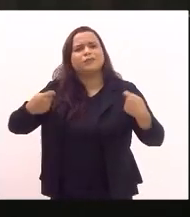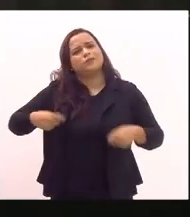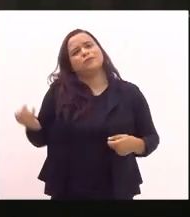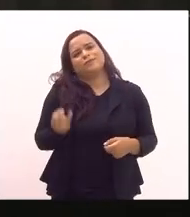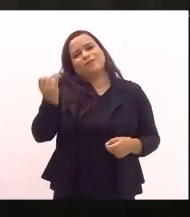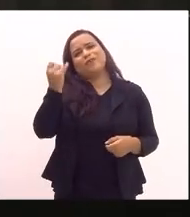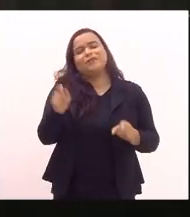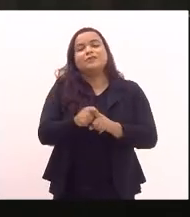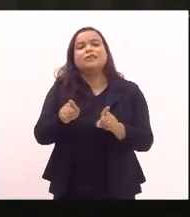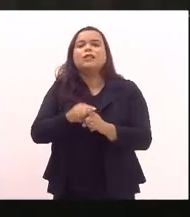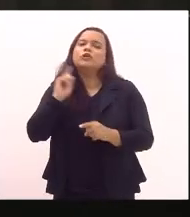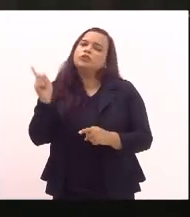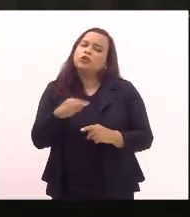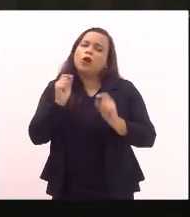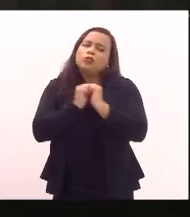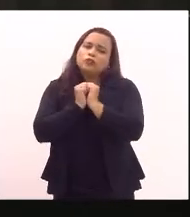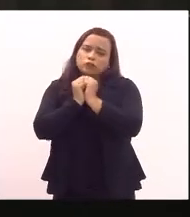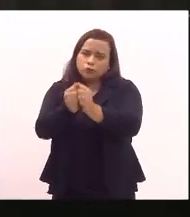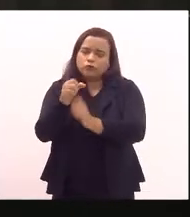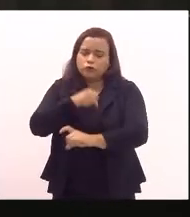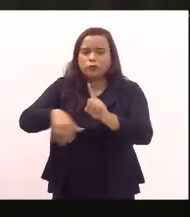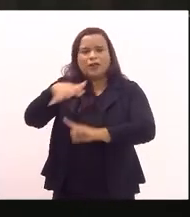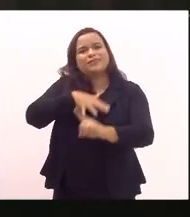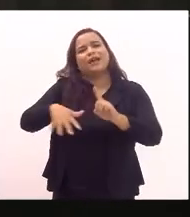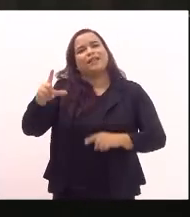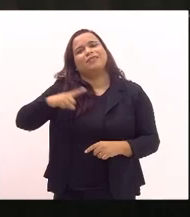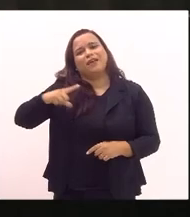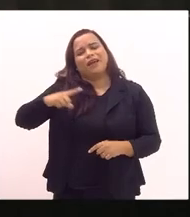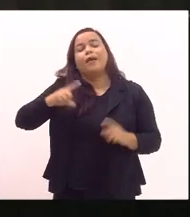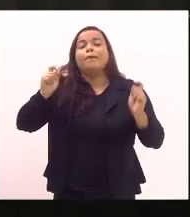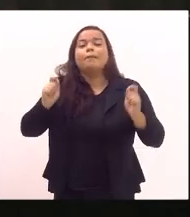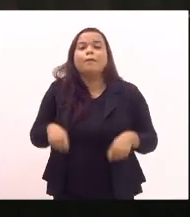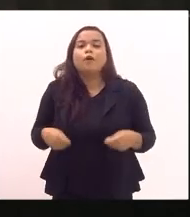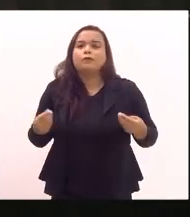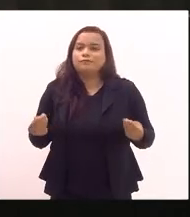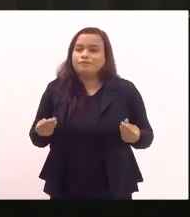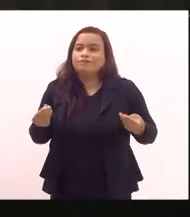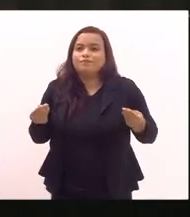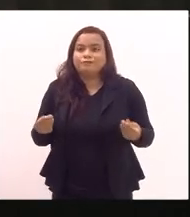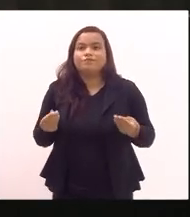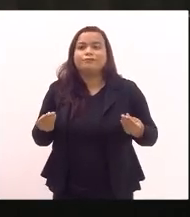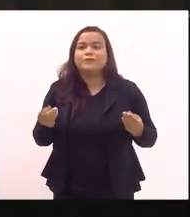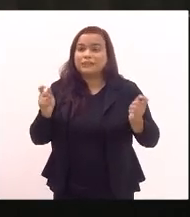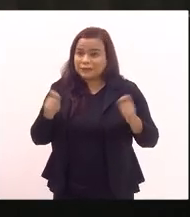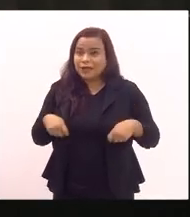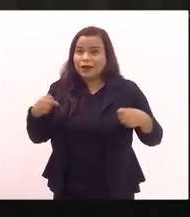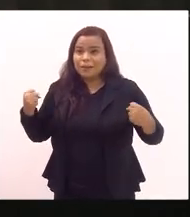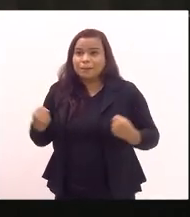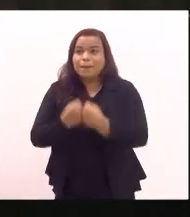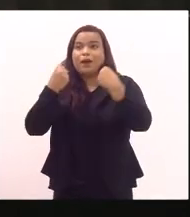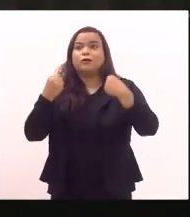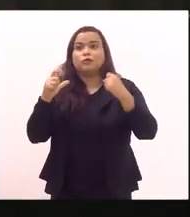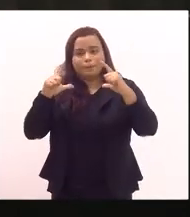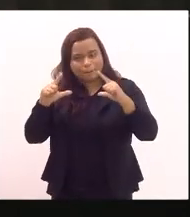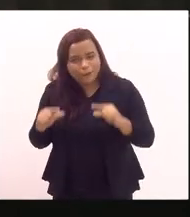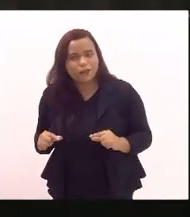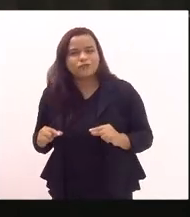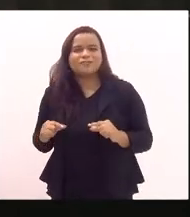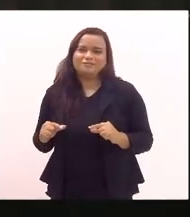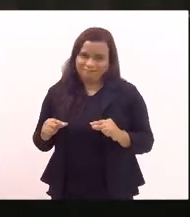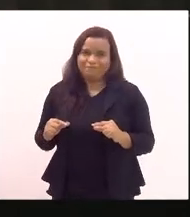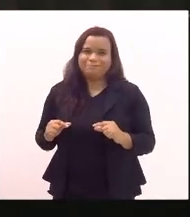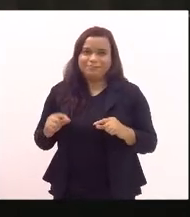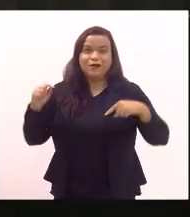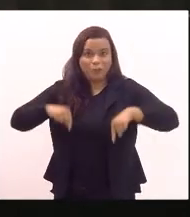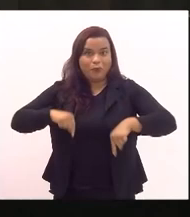que a gente conjuntamente enquanto sociedade possa diminuir o impacto disso ainda hoje